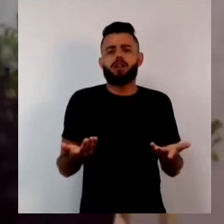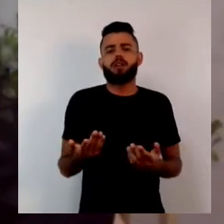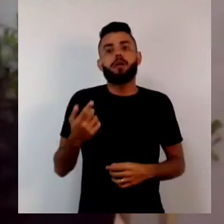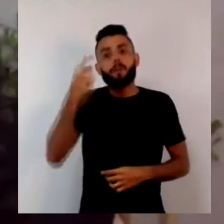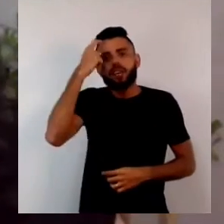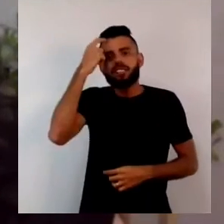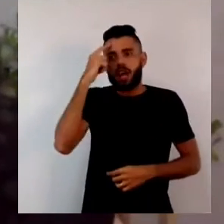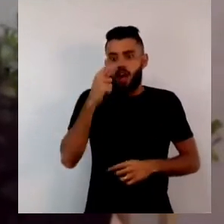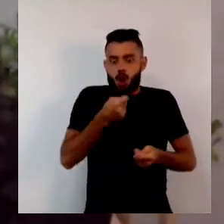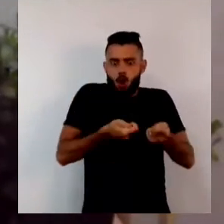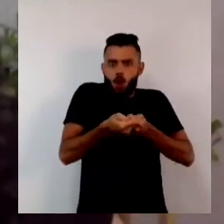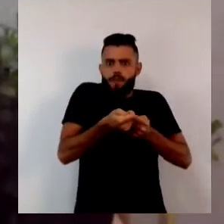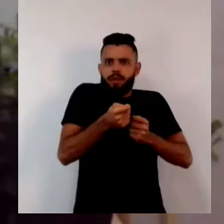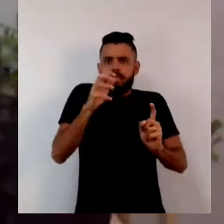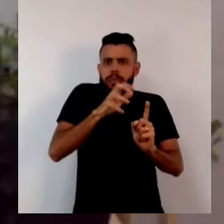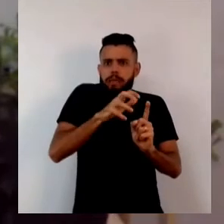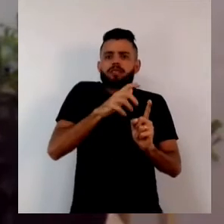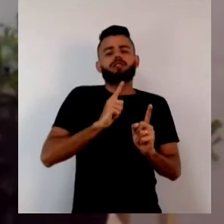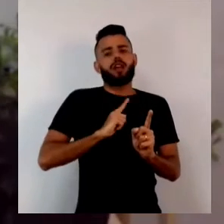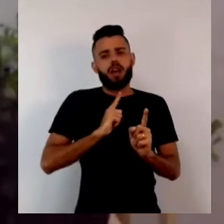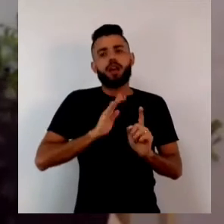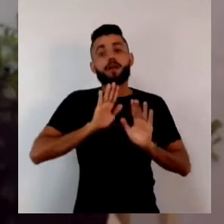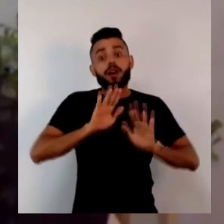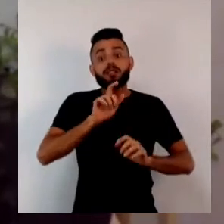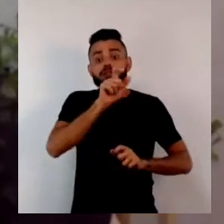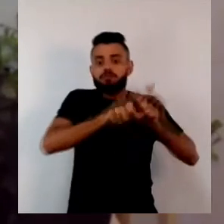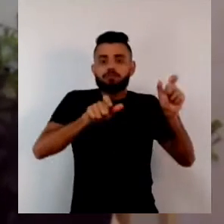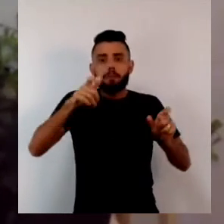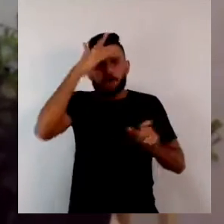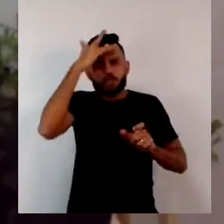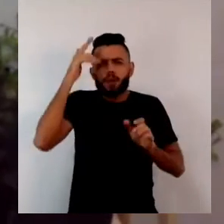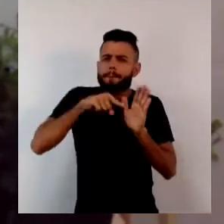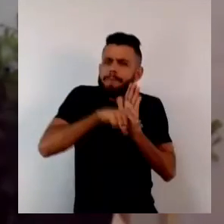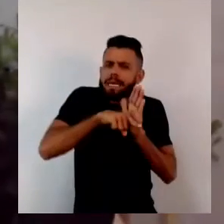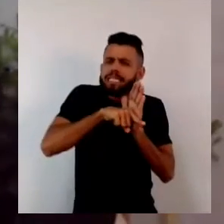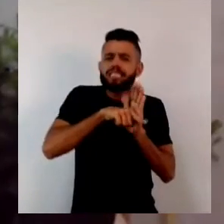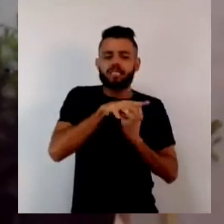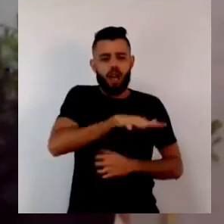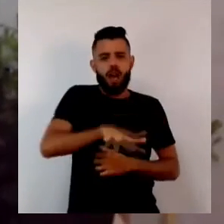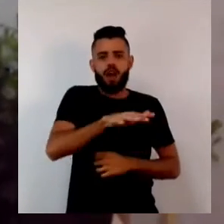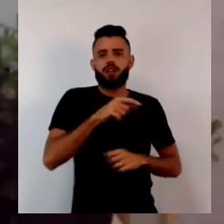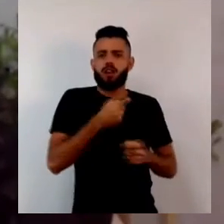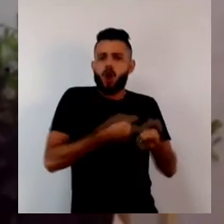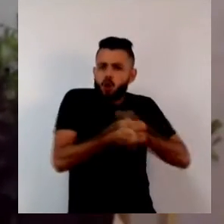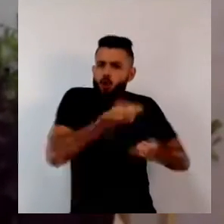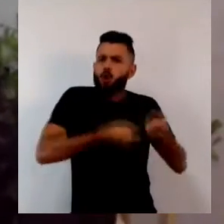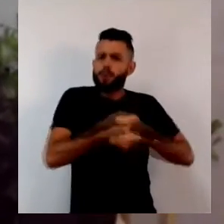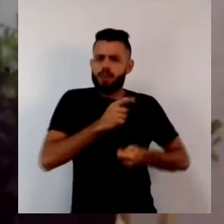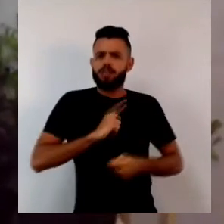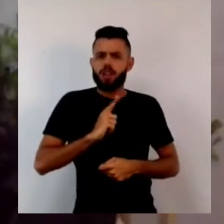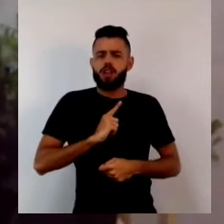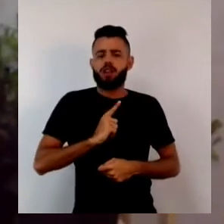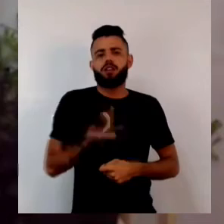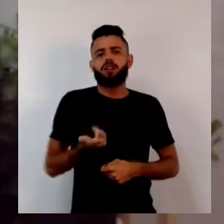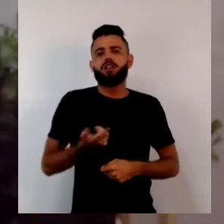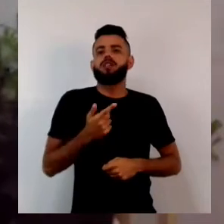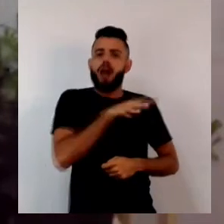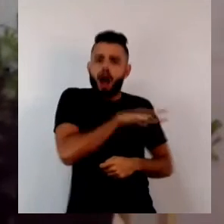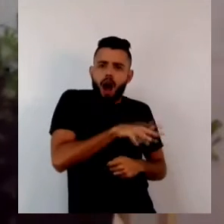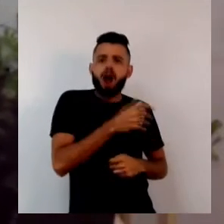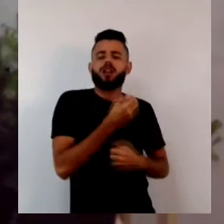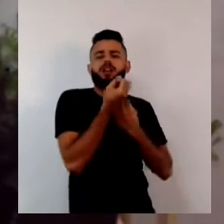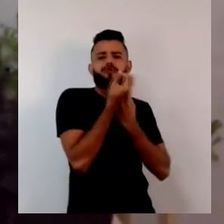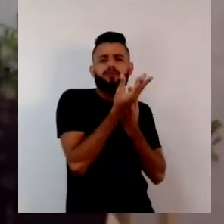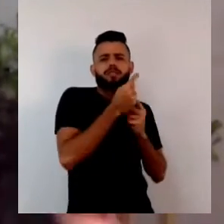existem cientistas que trabalham na economia, existem cientistas que trabalham nas informações demográficas, nas